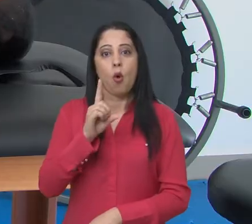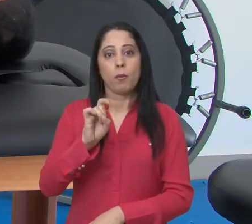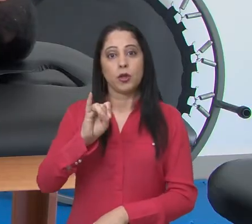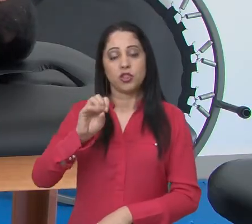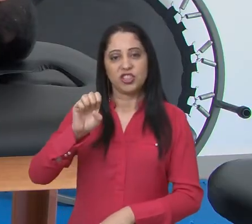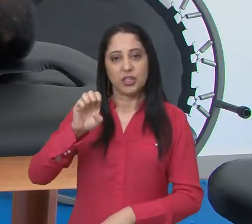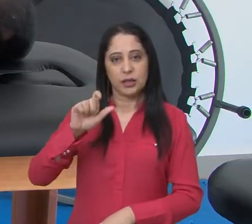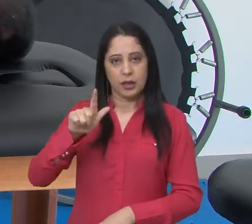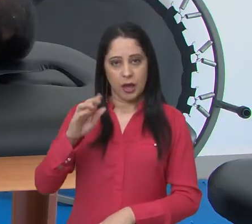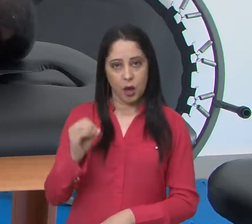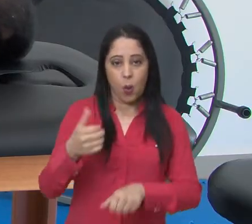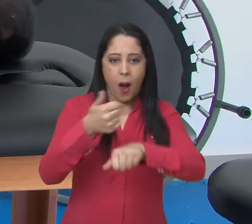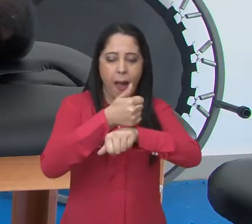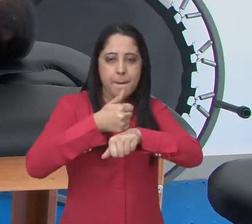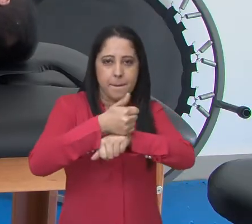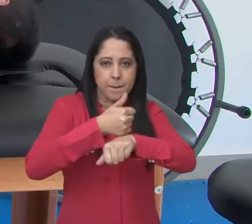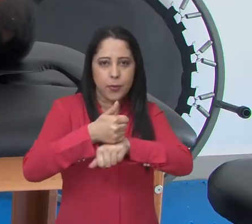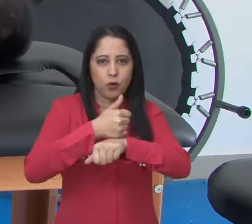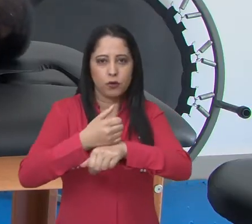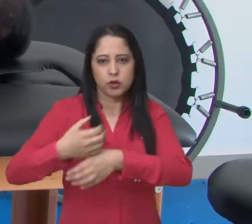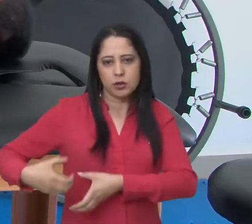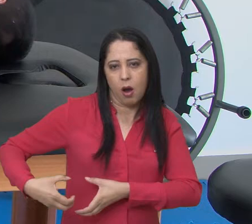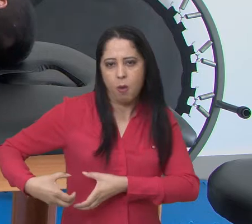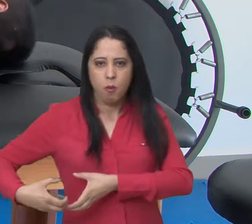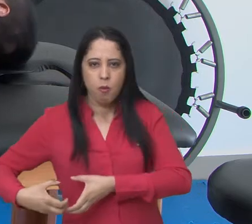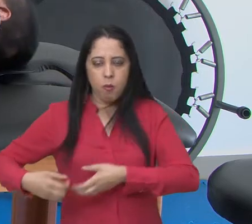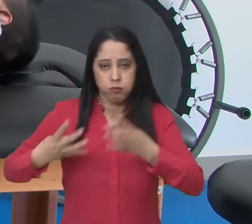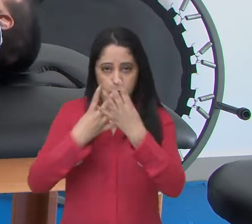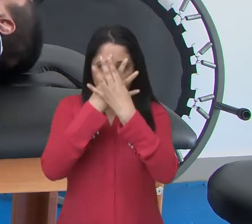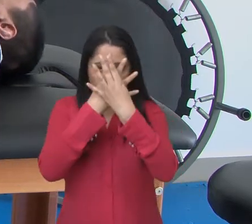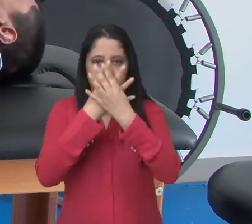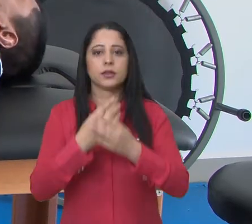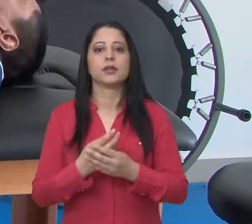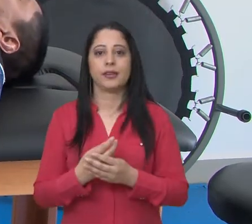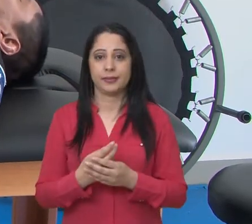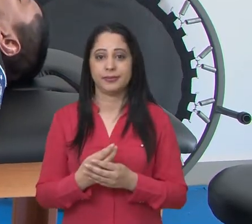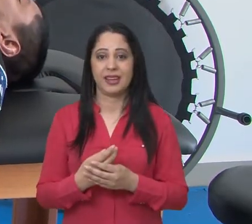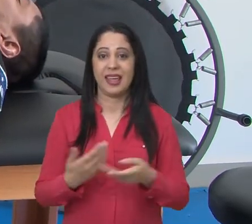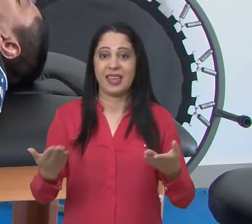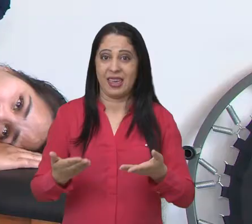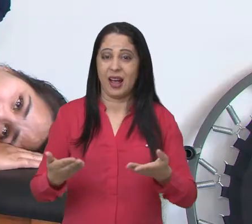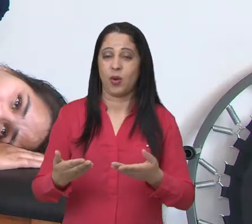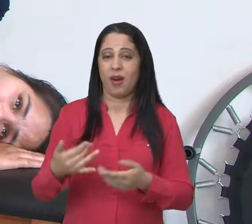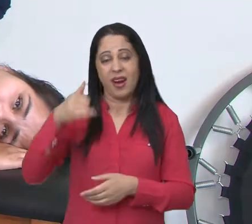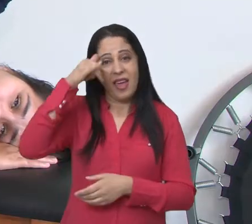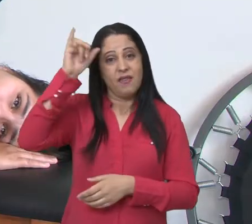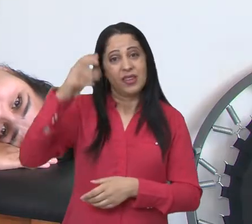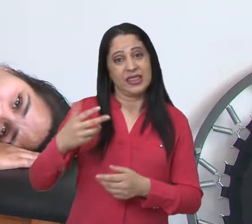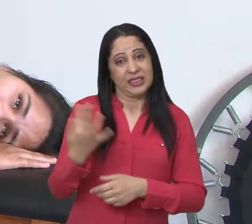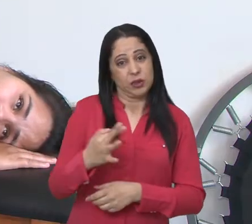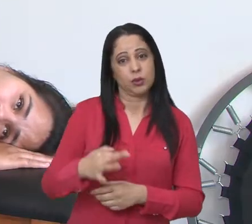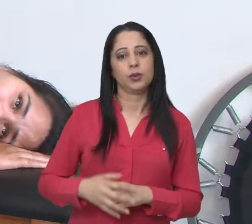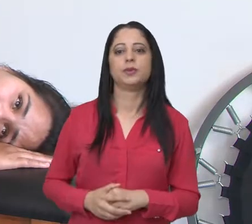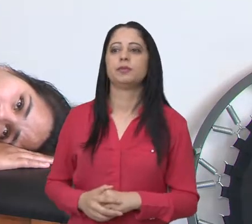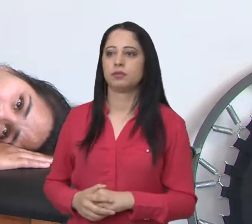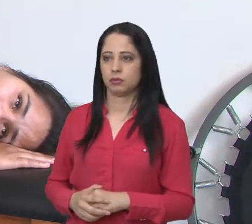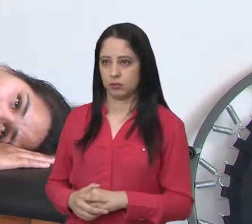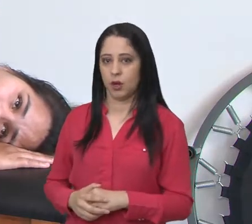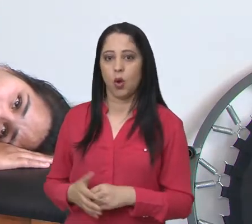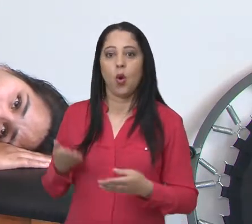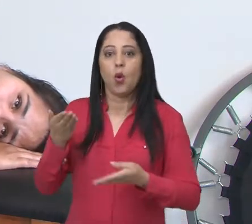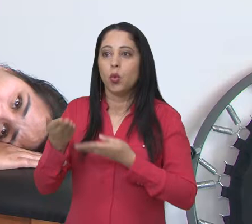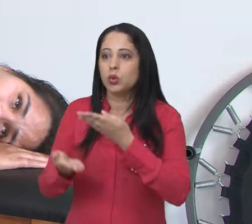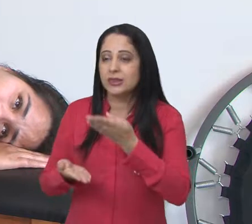no tratamento um auxílio para os treinos, evitando assim problemas com a coluna. E com a osteopatia isso tem me ajudado bastante.